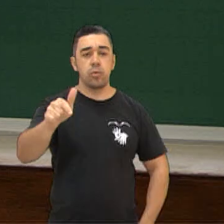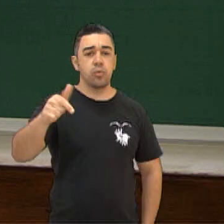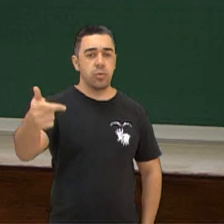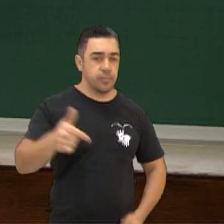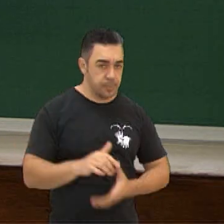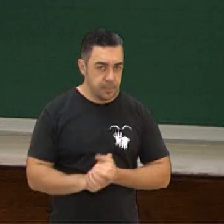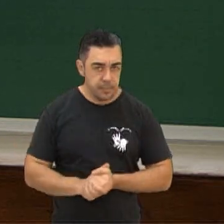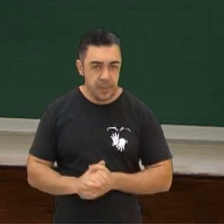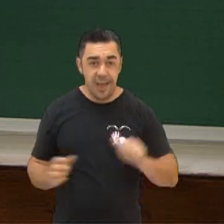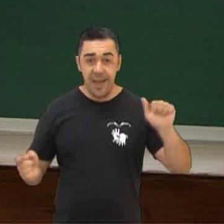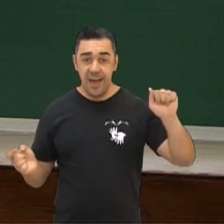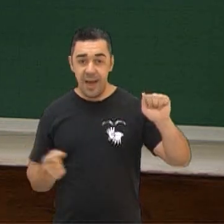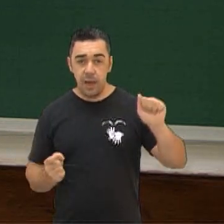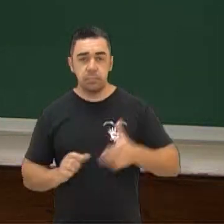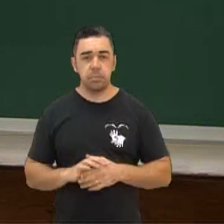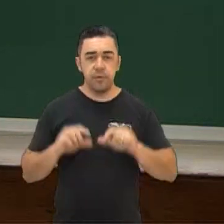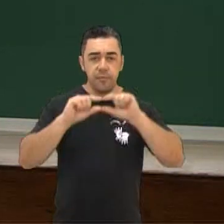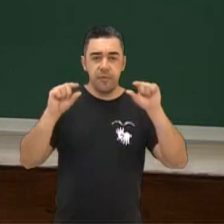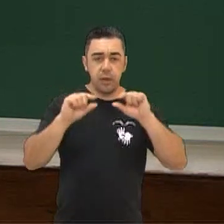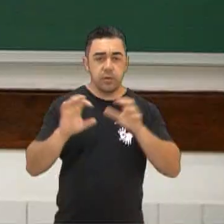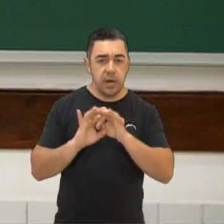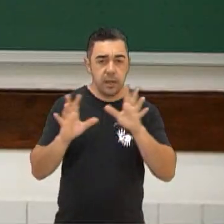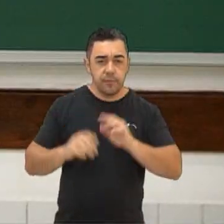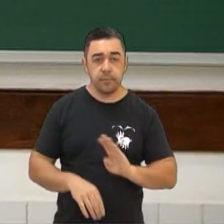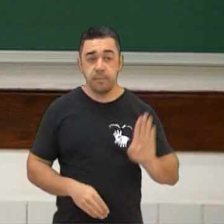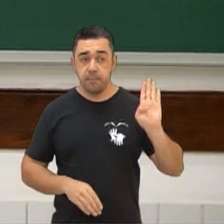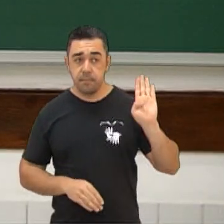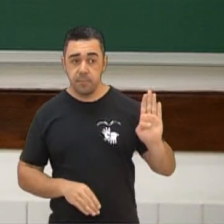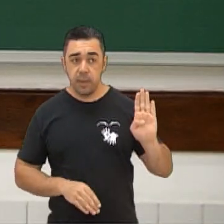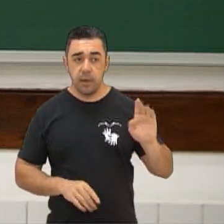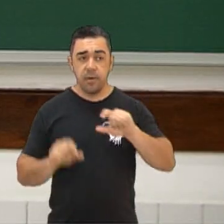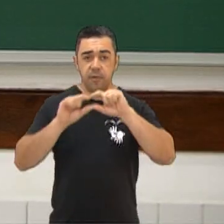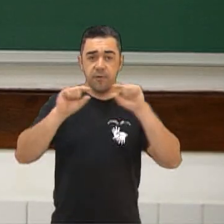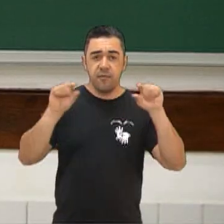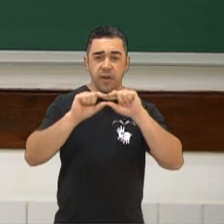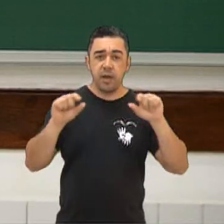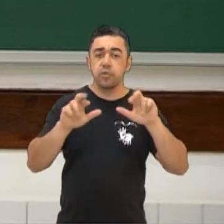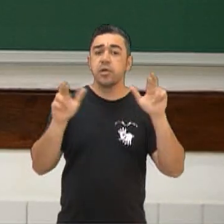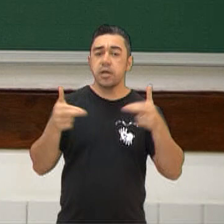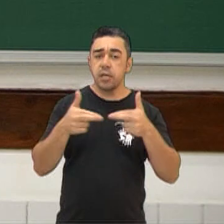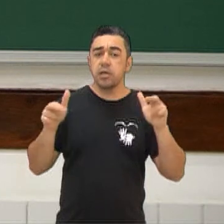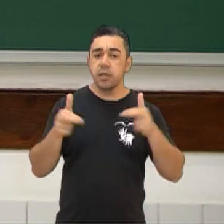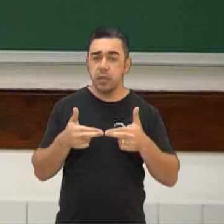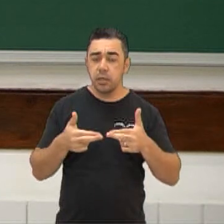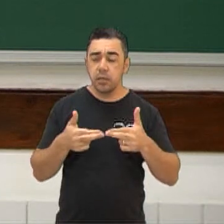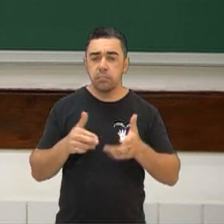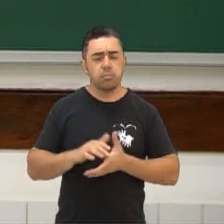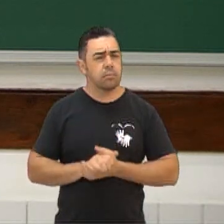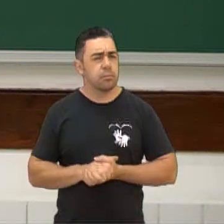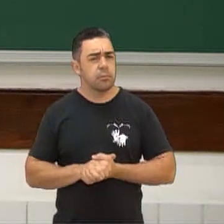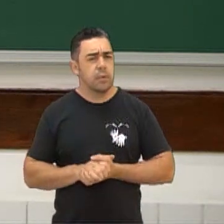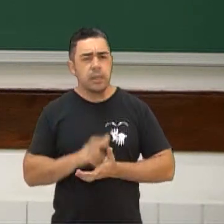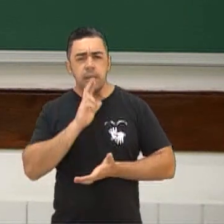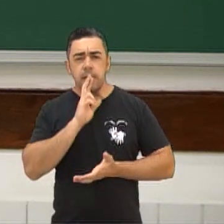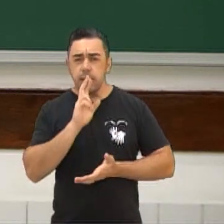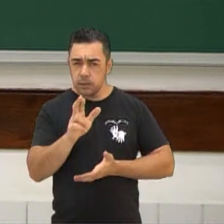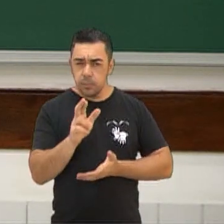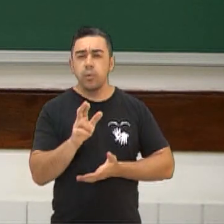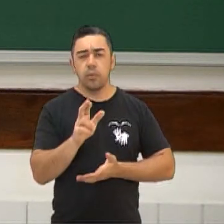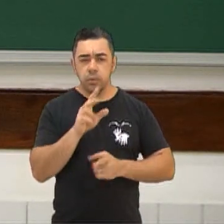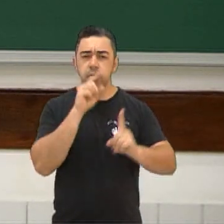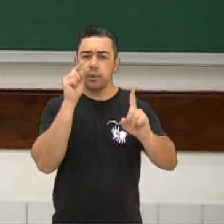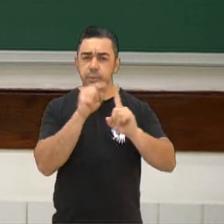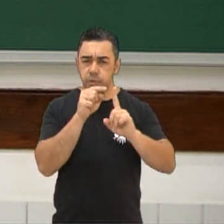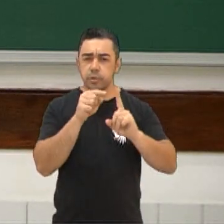outro. Letra A, versos livres. Letra B, versos rímicos. Respondam aí objetivamente